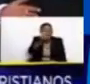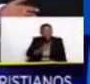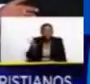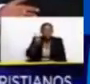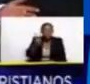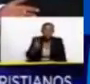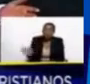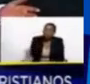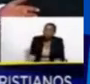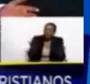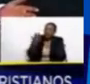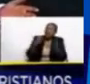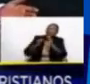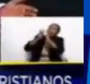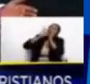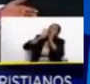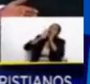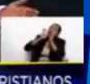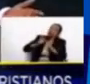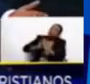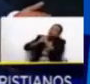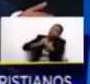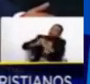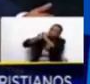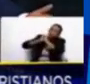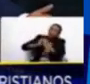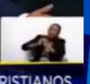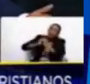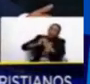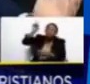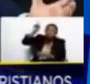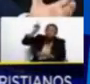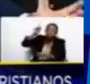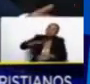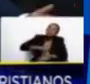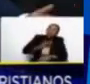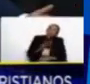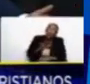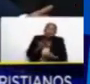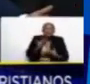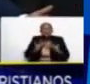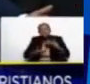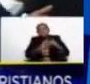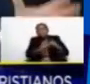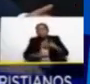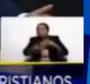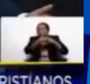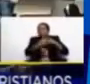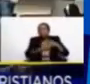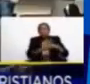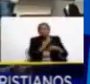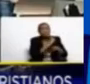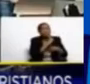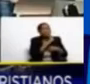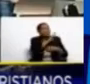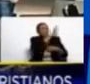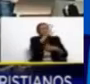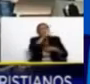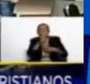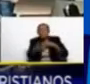trazer várias conclusões esse aqui é Ronaldo Santos Bispo da Igreja Universal o sot que denuncia como ele é Brasileiro